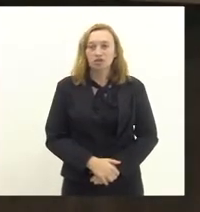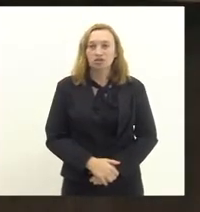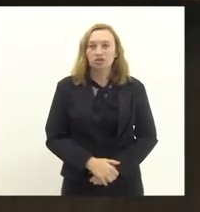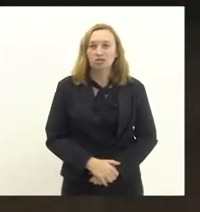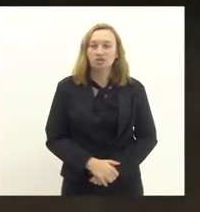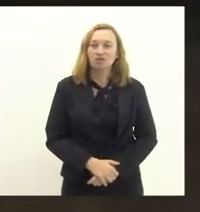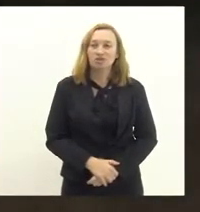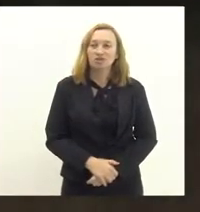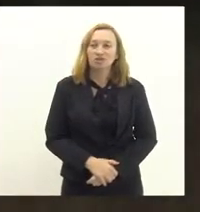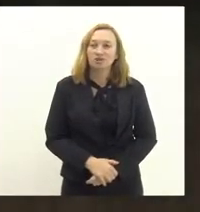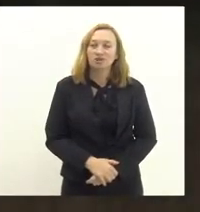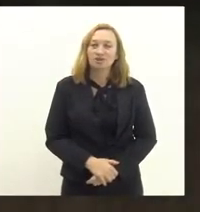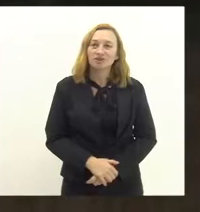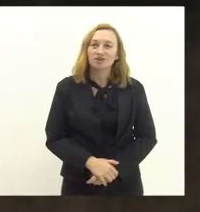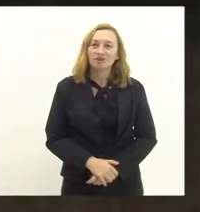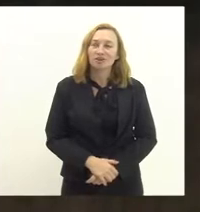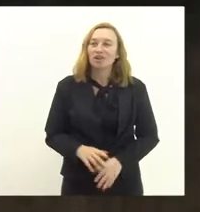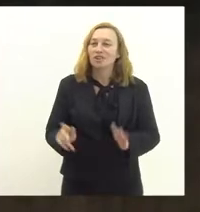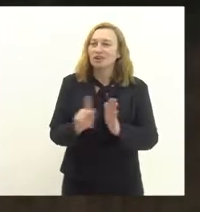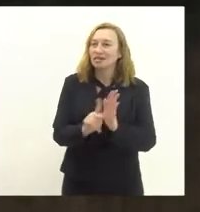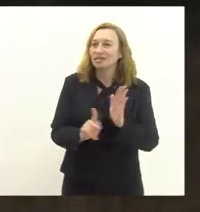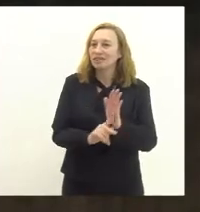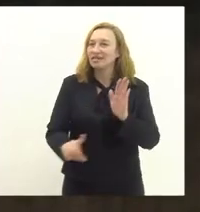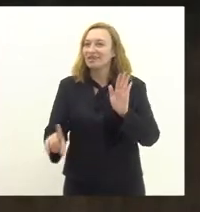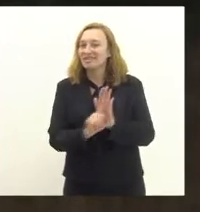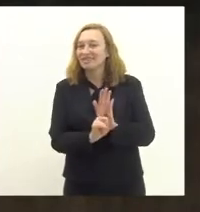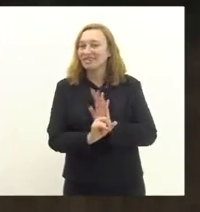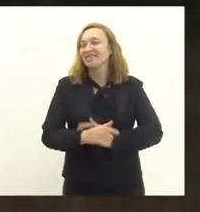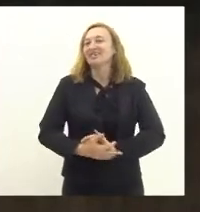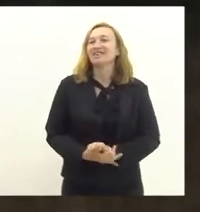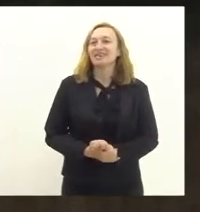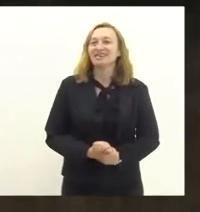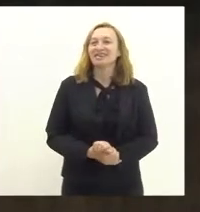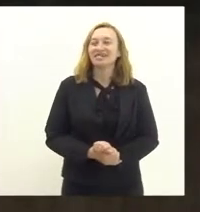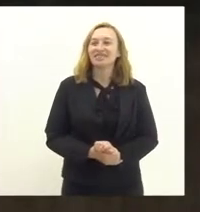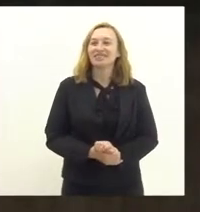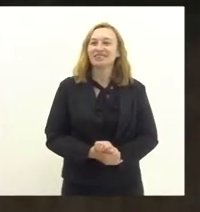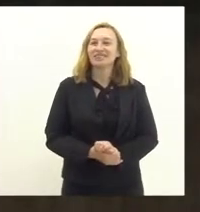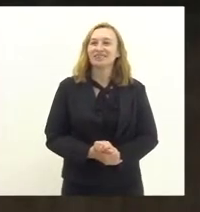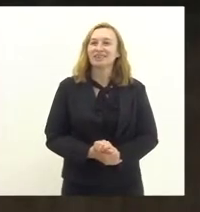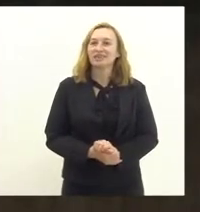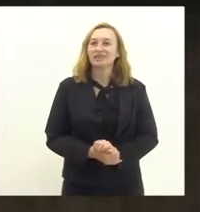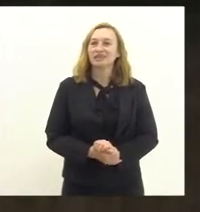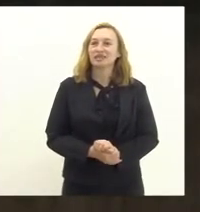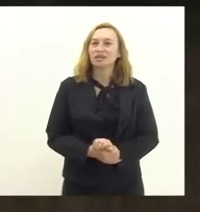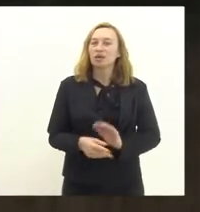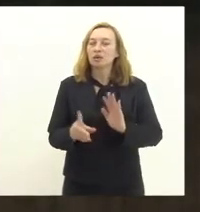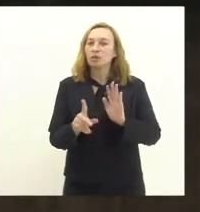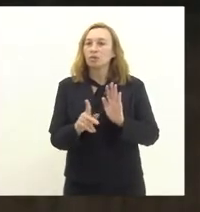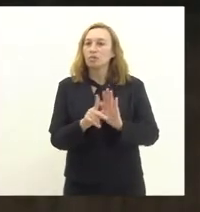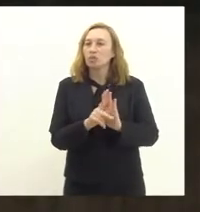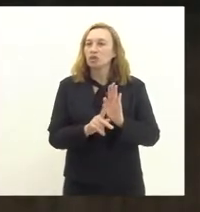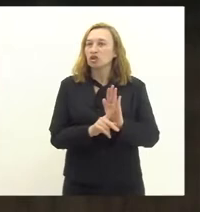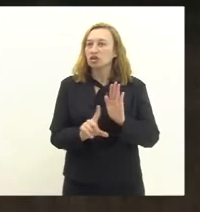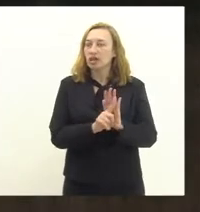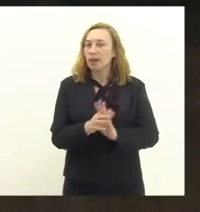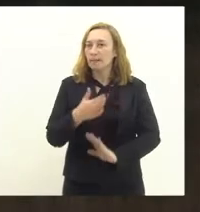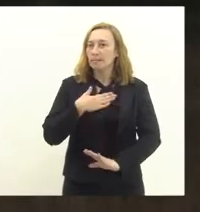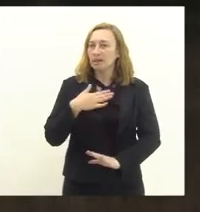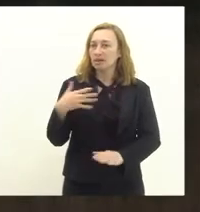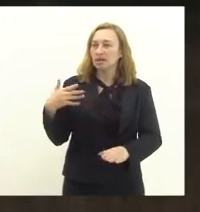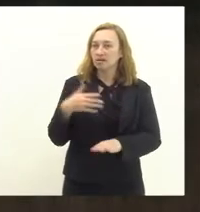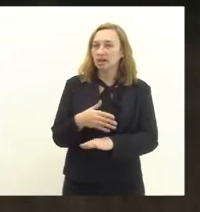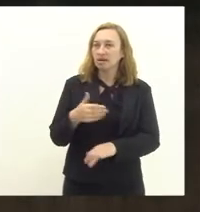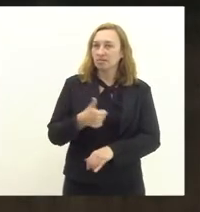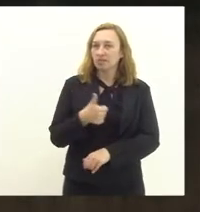alguns projetos de lei... Tem alguns projetos de lei de minha autoria que entraram aqui em